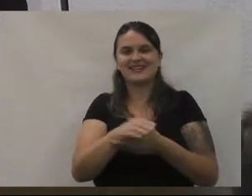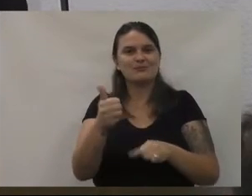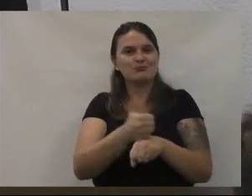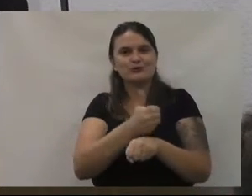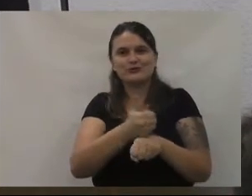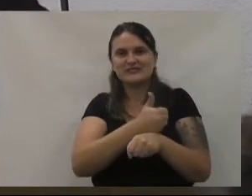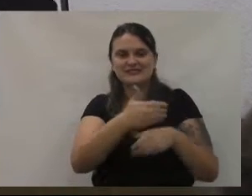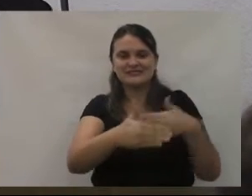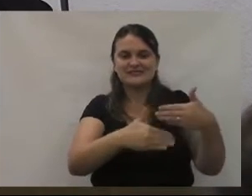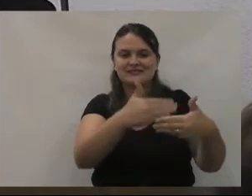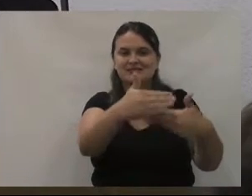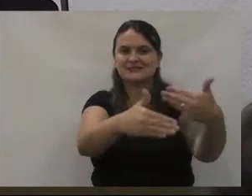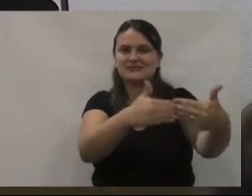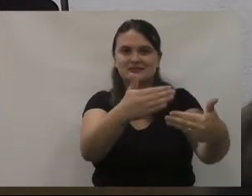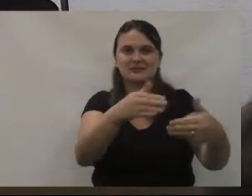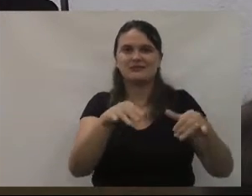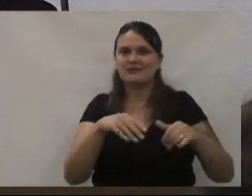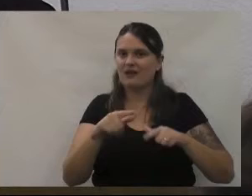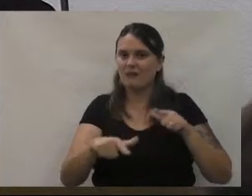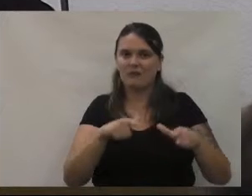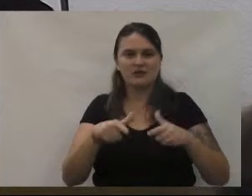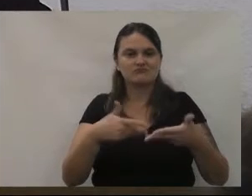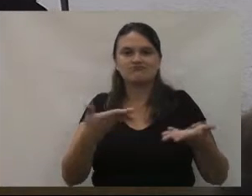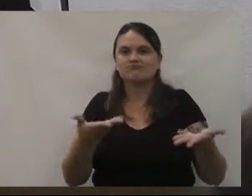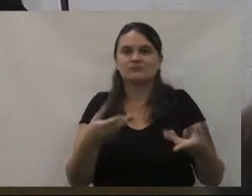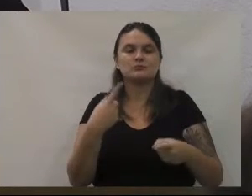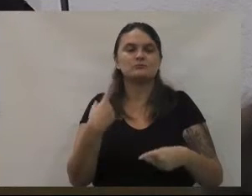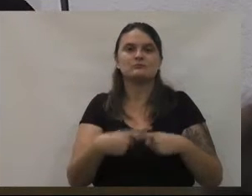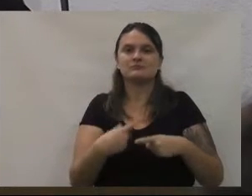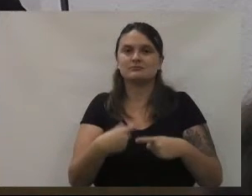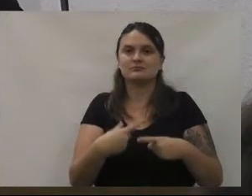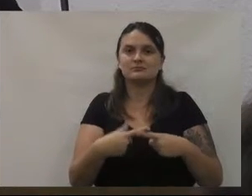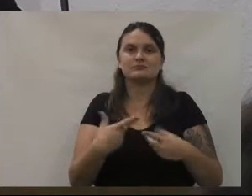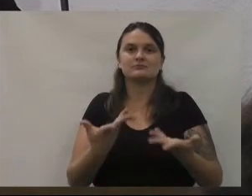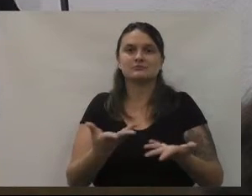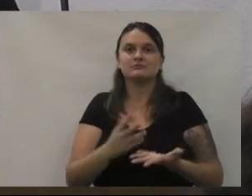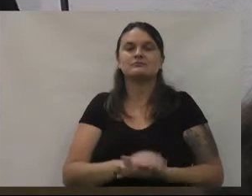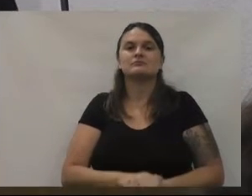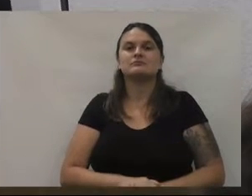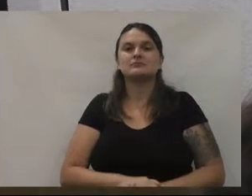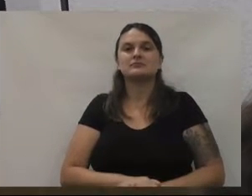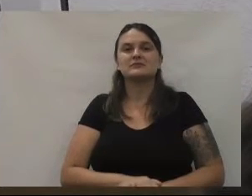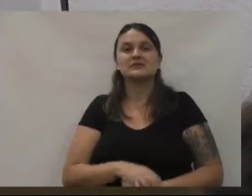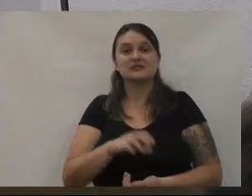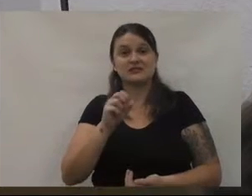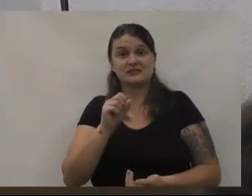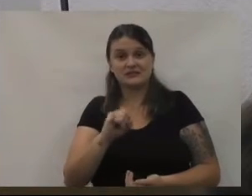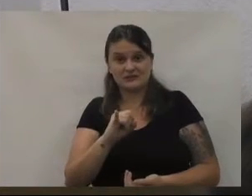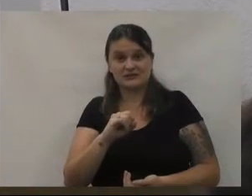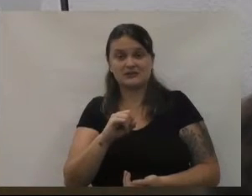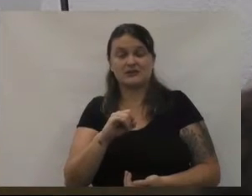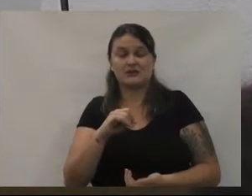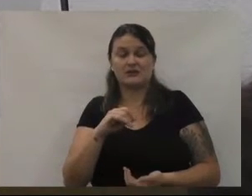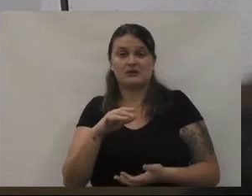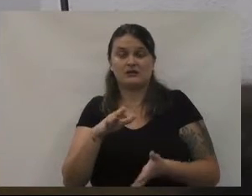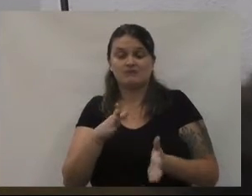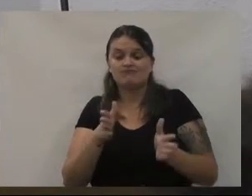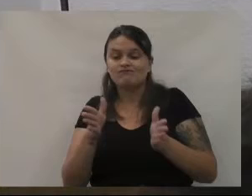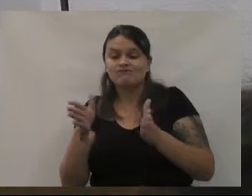serem absorvidas pelo mercado de trabalho. Porque, se por um